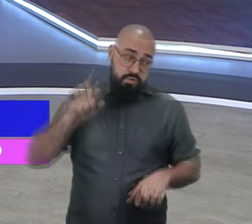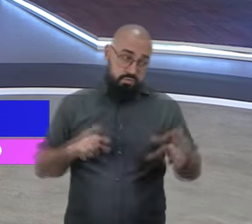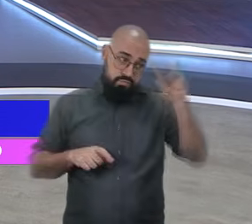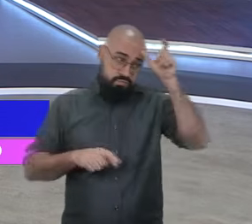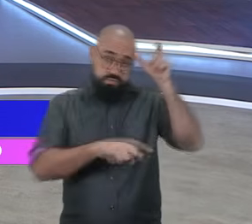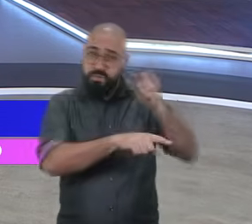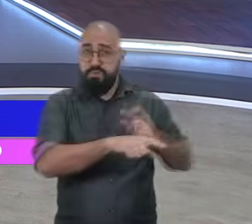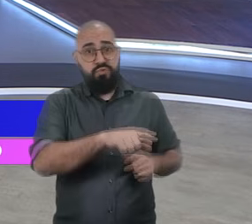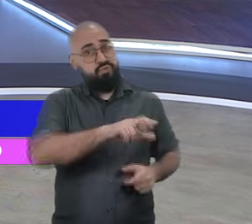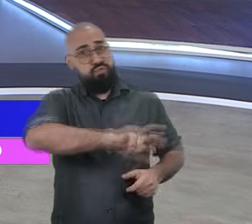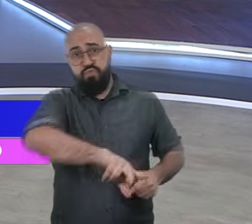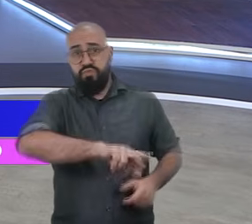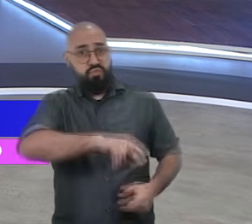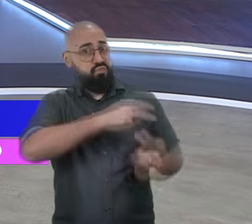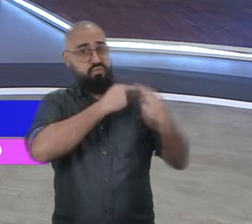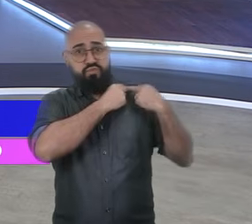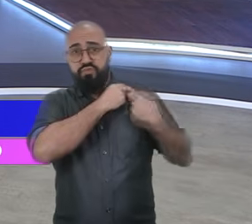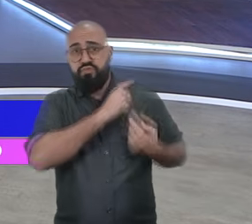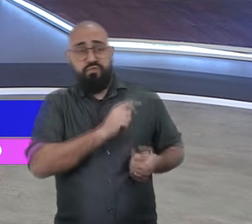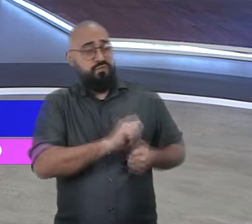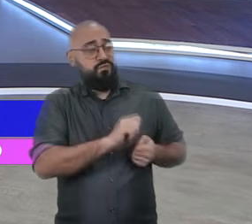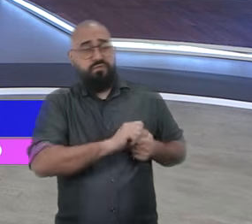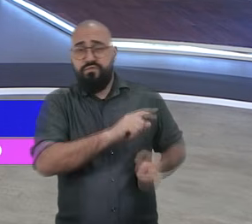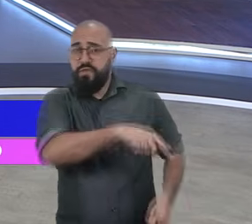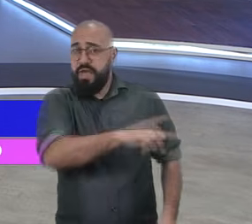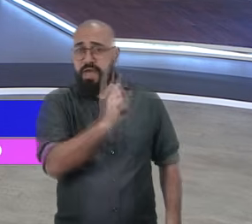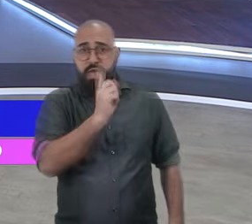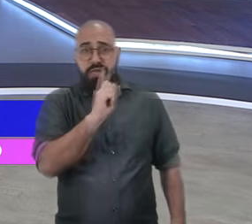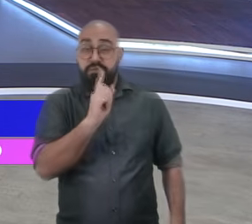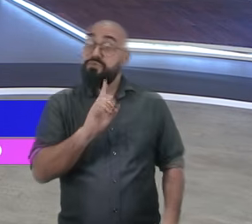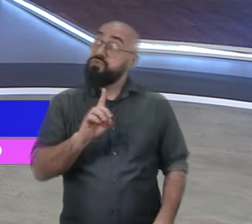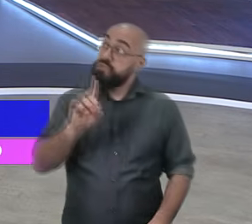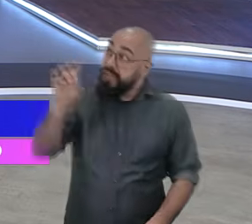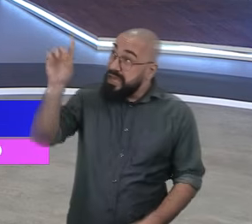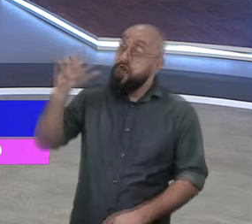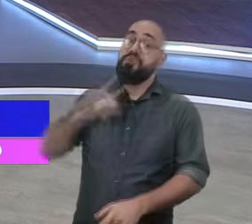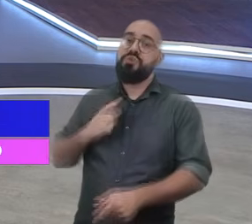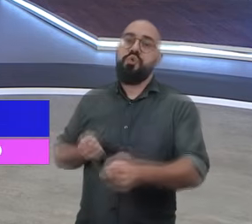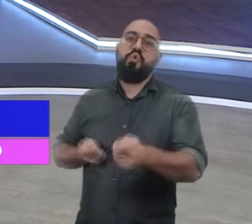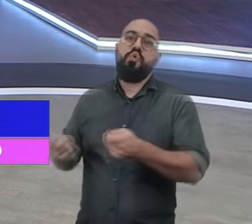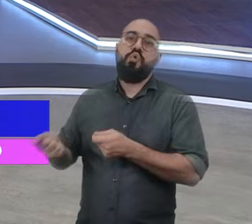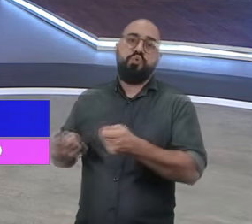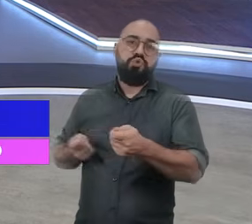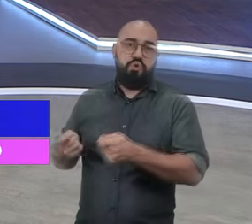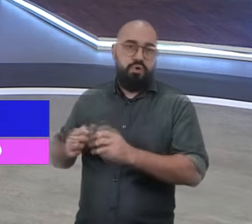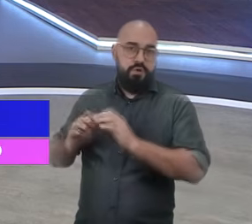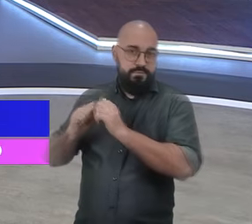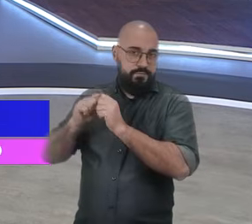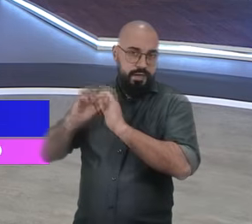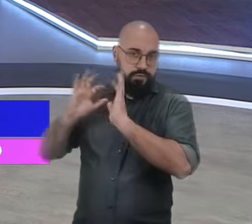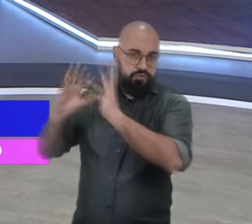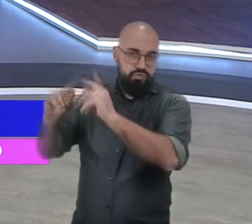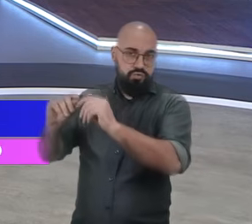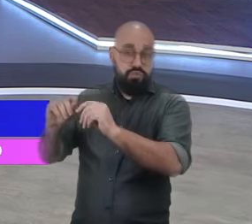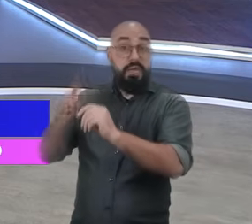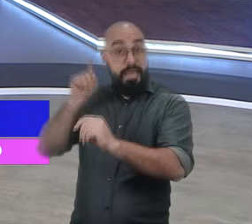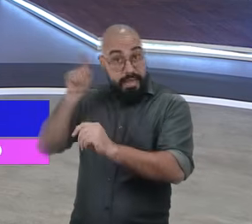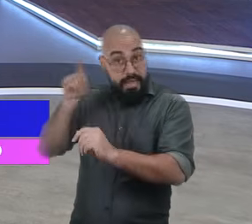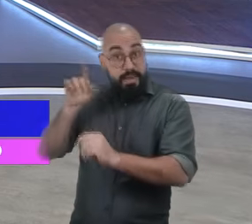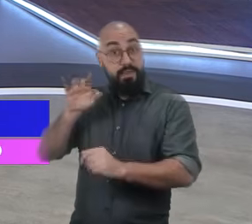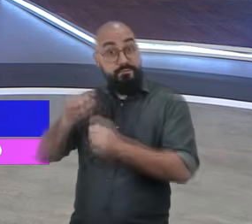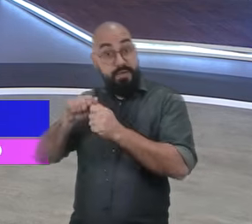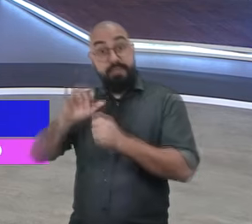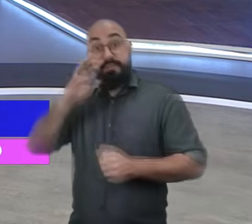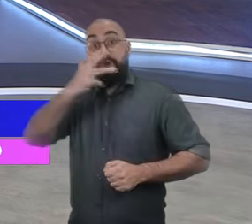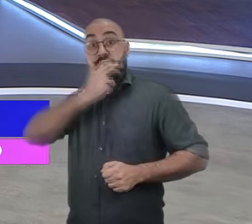um lado quanto o outro pertence a Deus, não escapou do controle de Deus, está nas mãos dele. Então é Deus que executa a salvação e